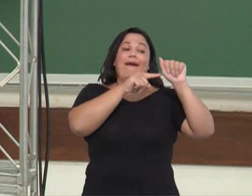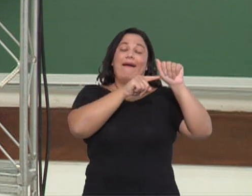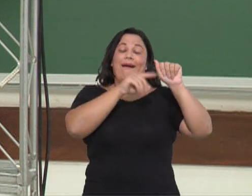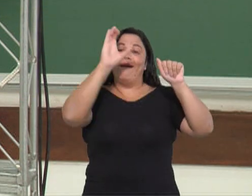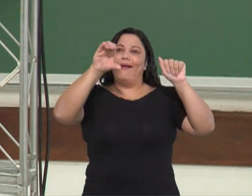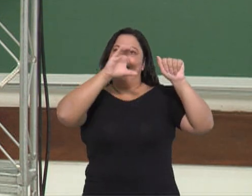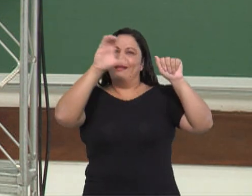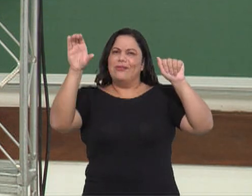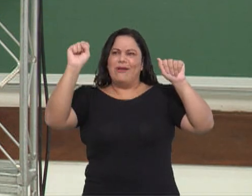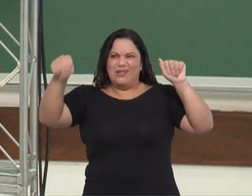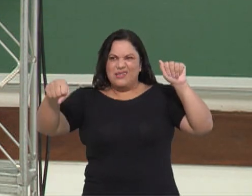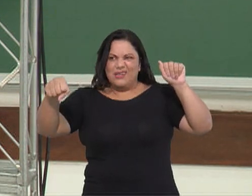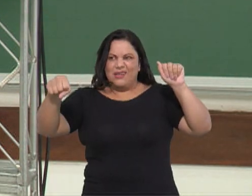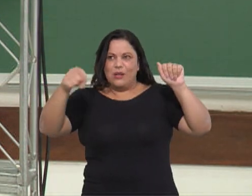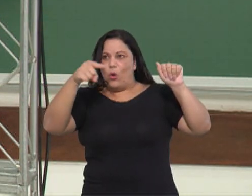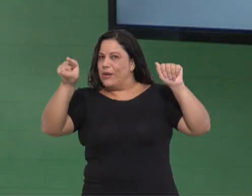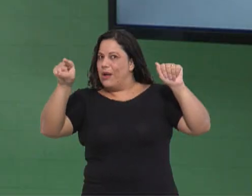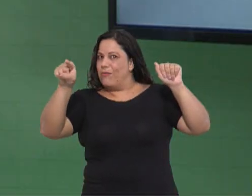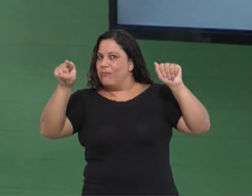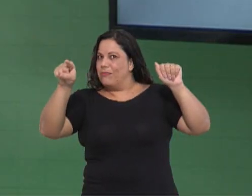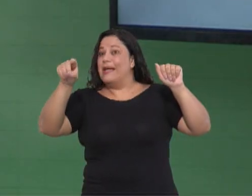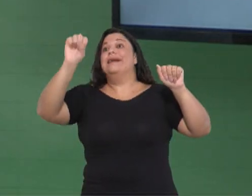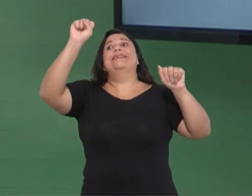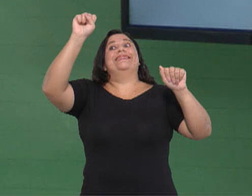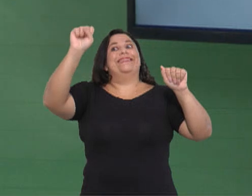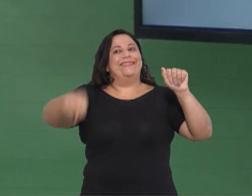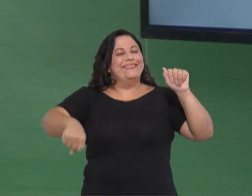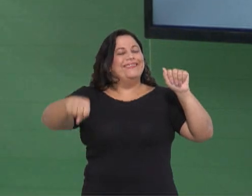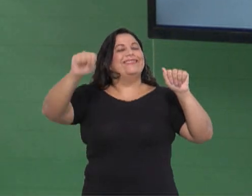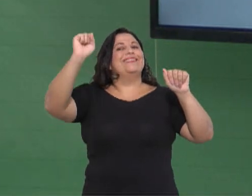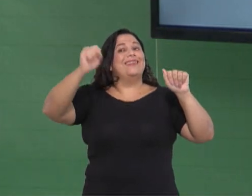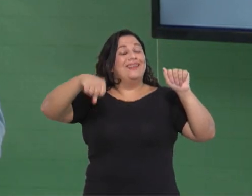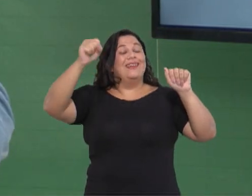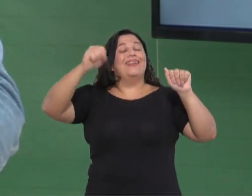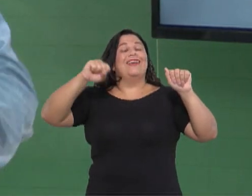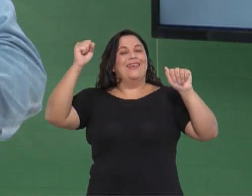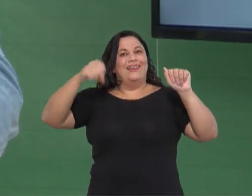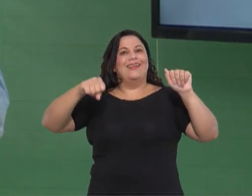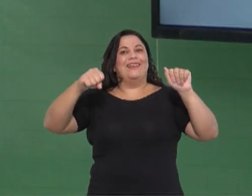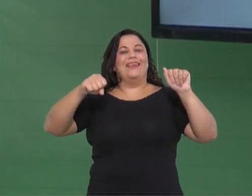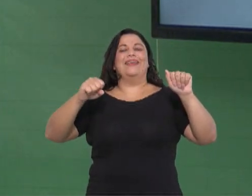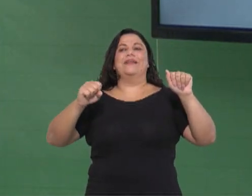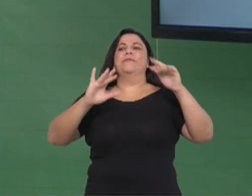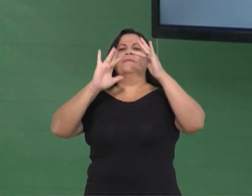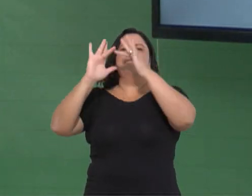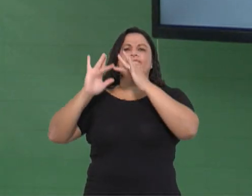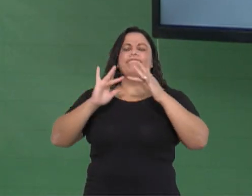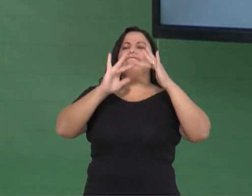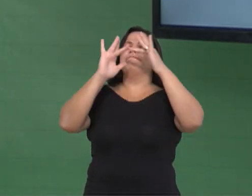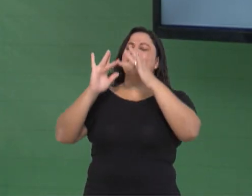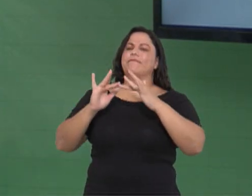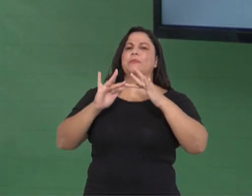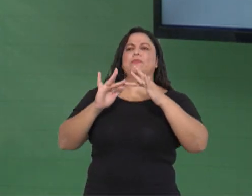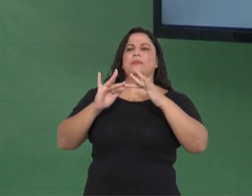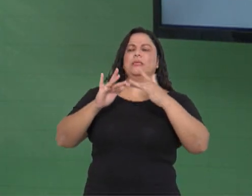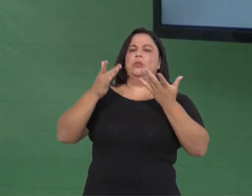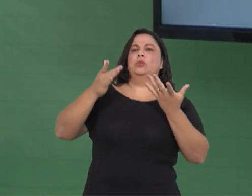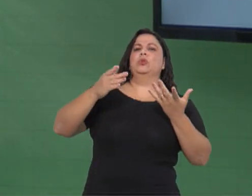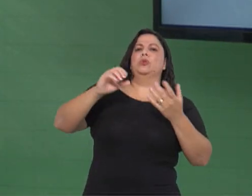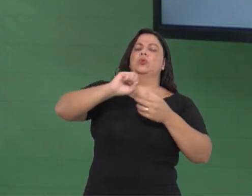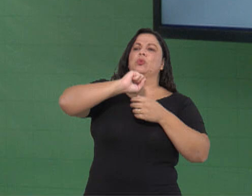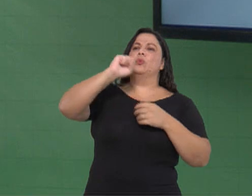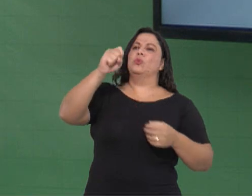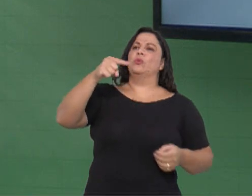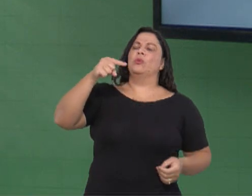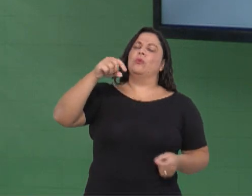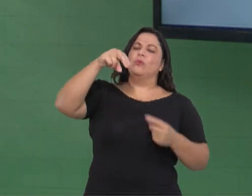católica? Sim ou não? Sim, a festa junina tem uma ligação, um sincretismo com Santo Antônio